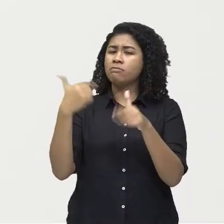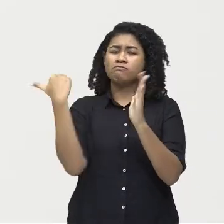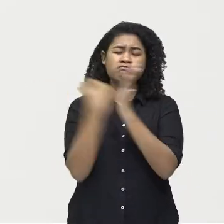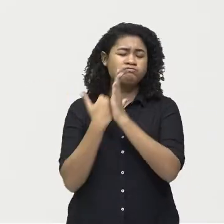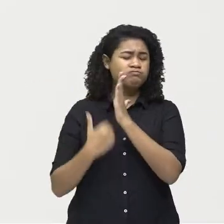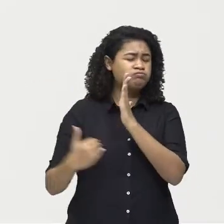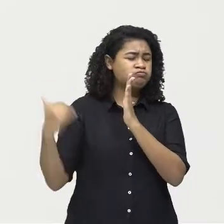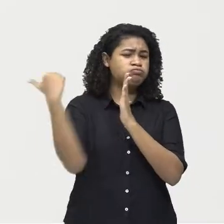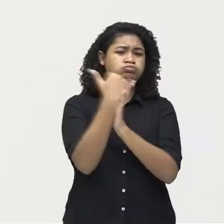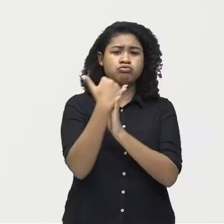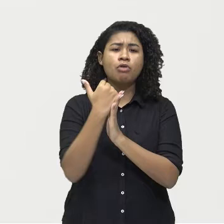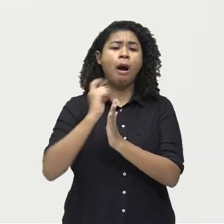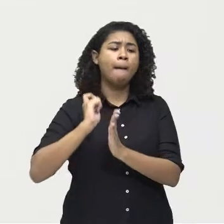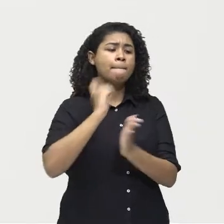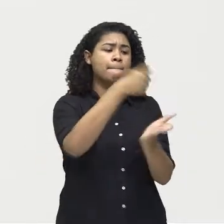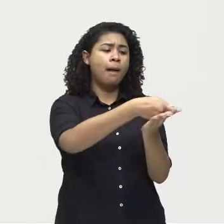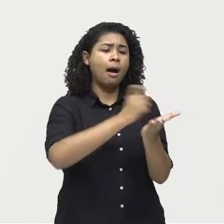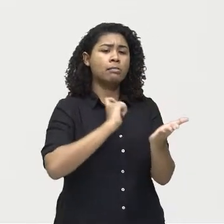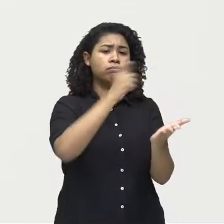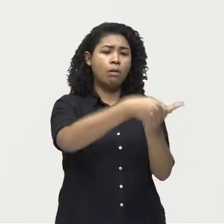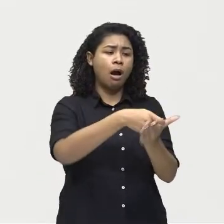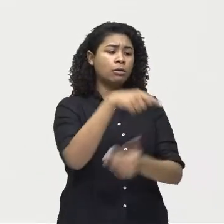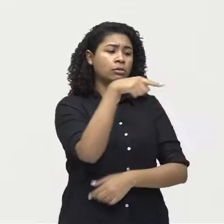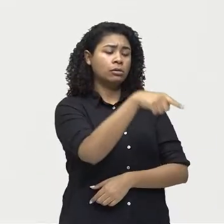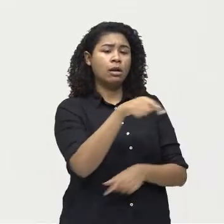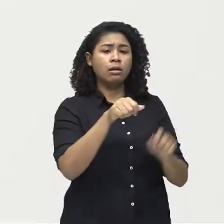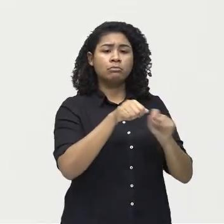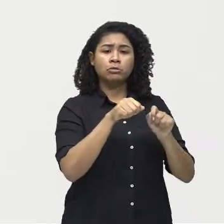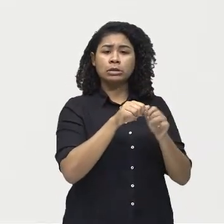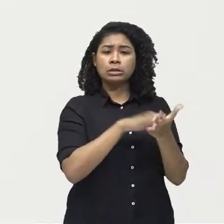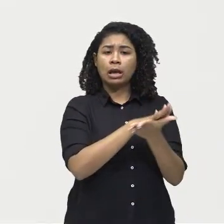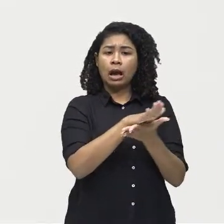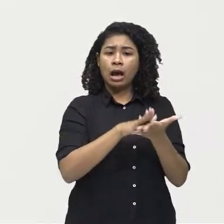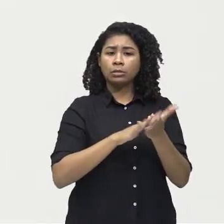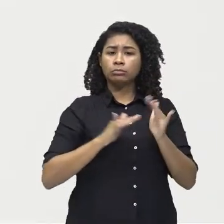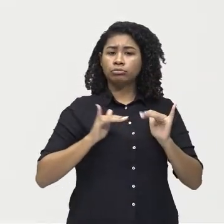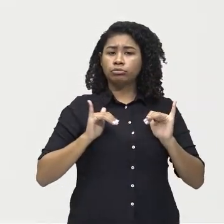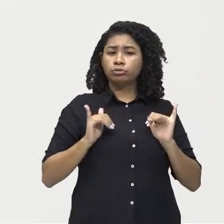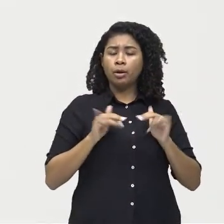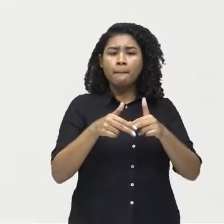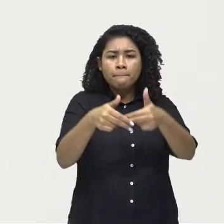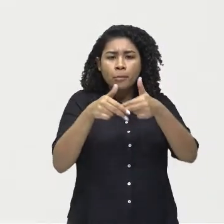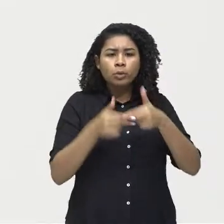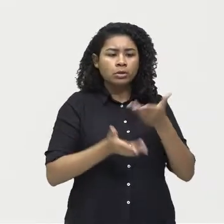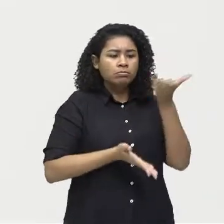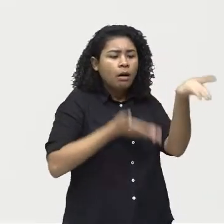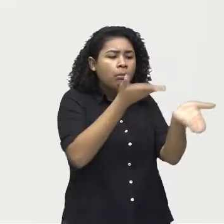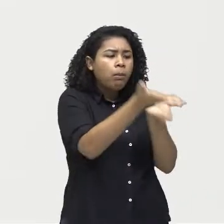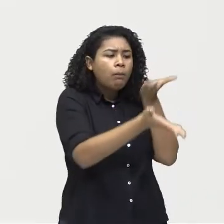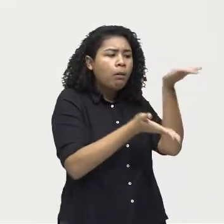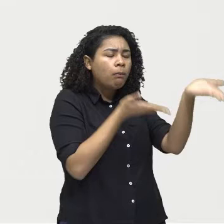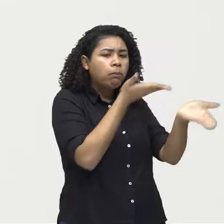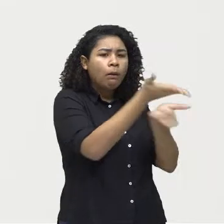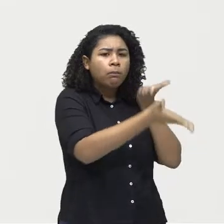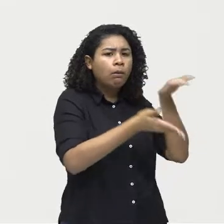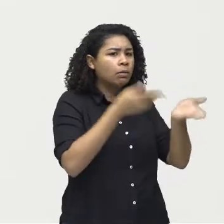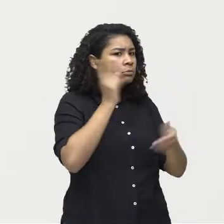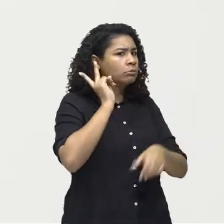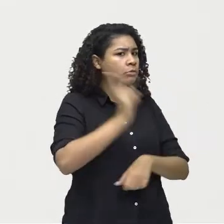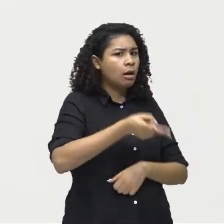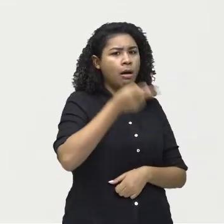sociedade francesa era pautada em privilégios e exploração e